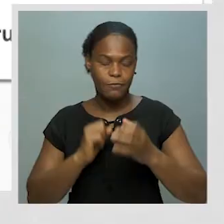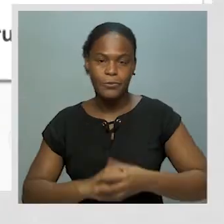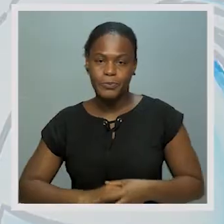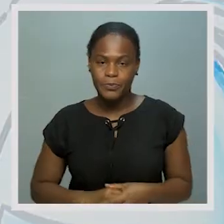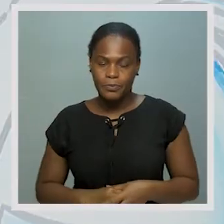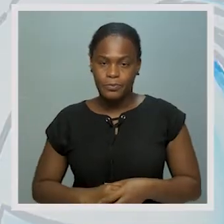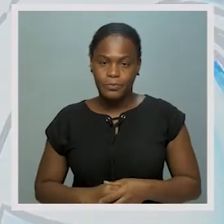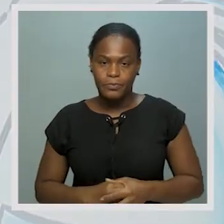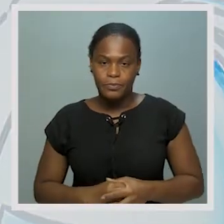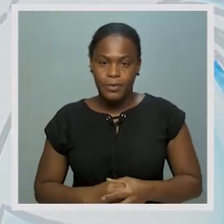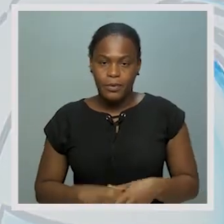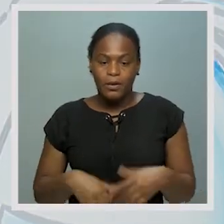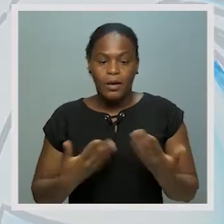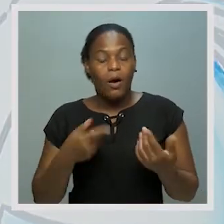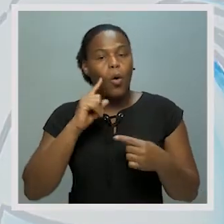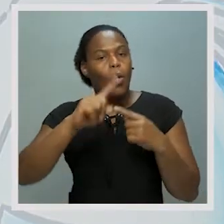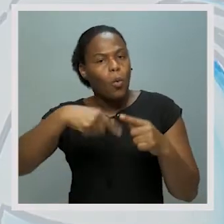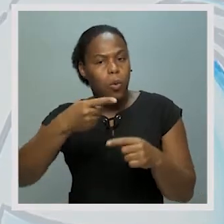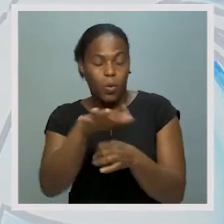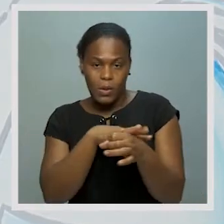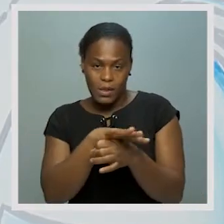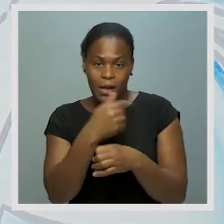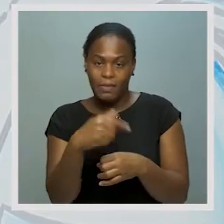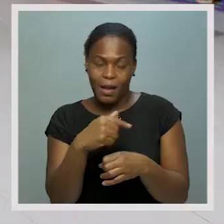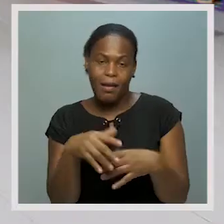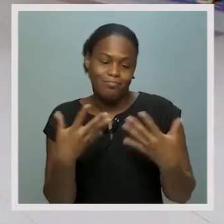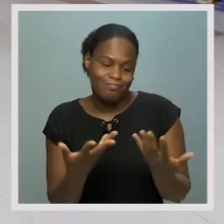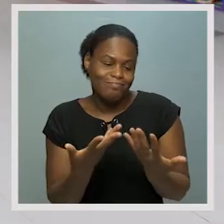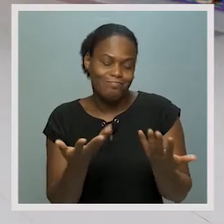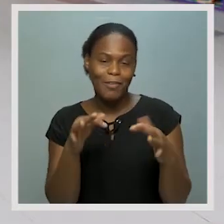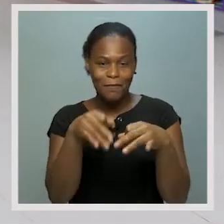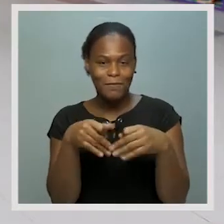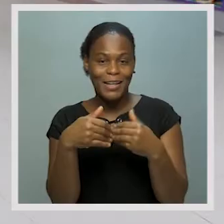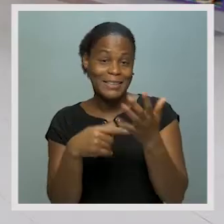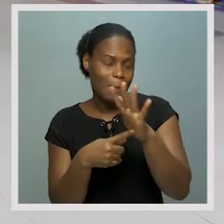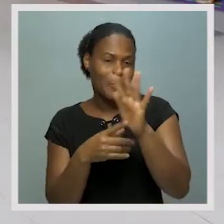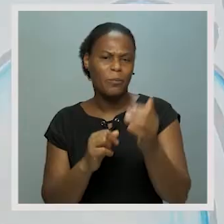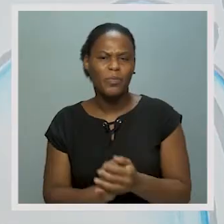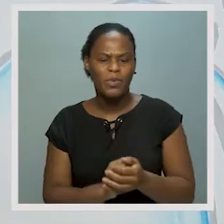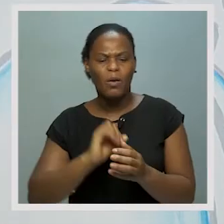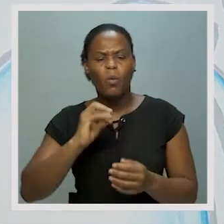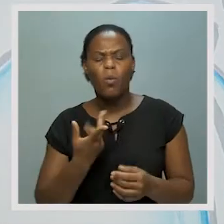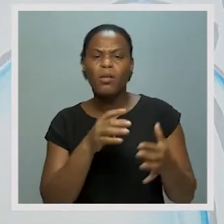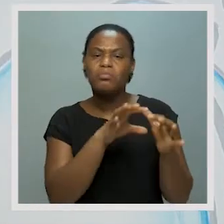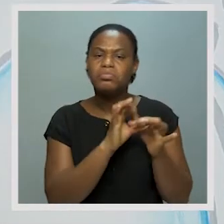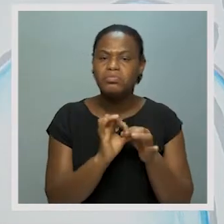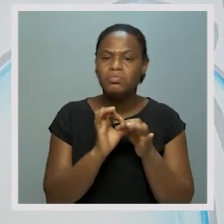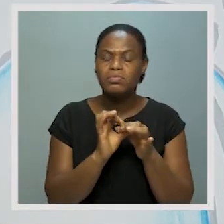comunicativos. Temos então aqui outra situação. Afinal, que